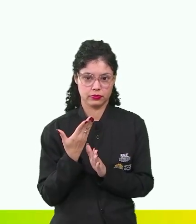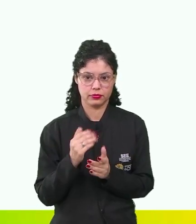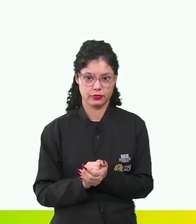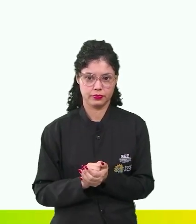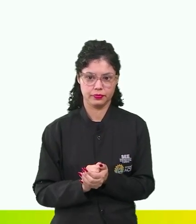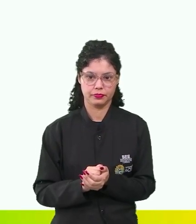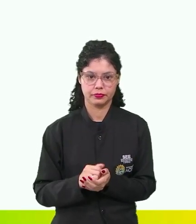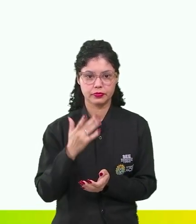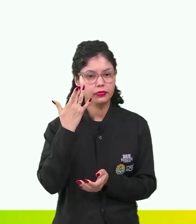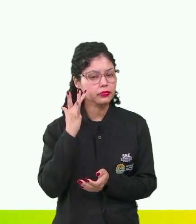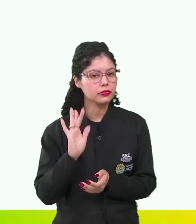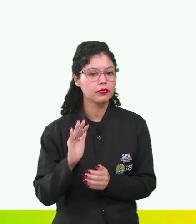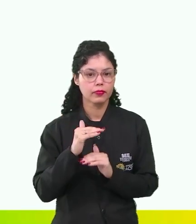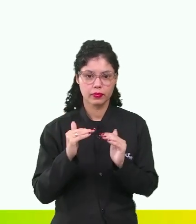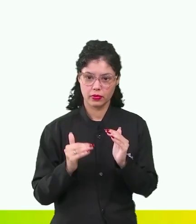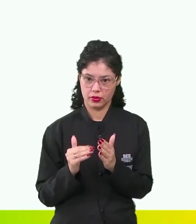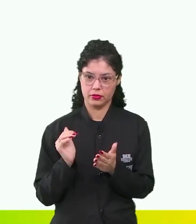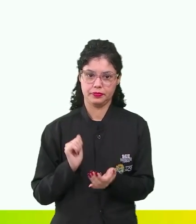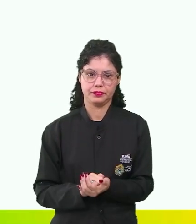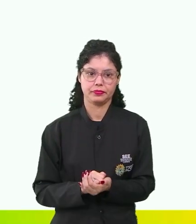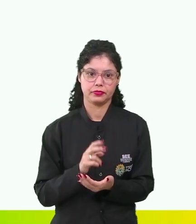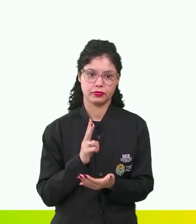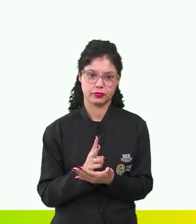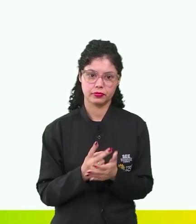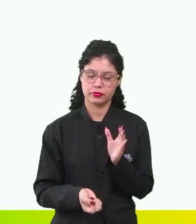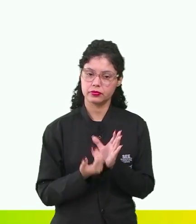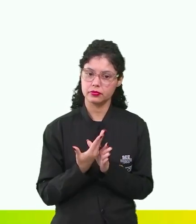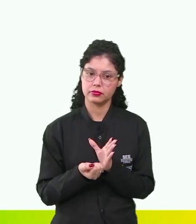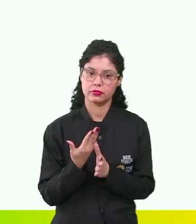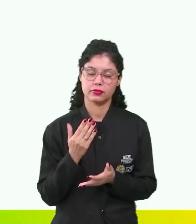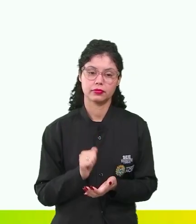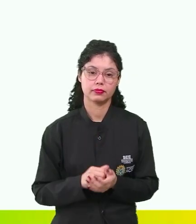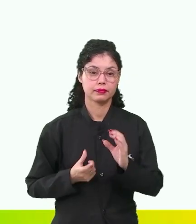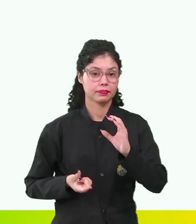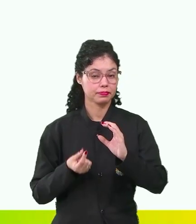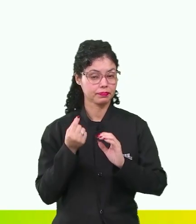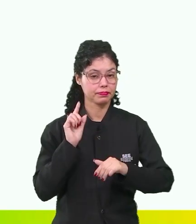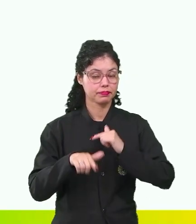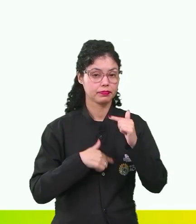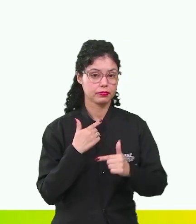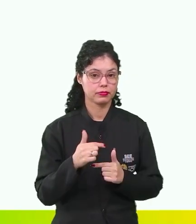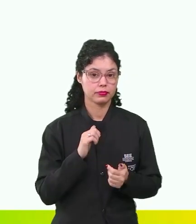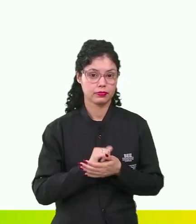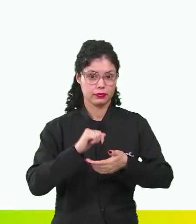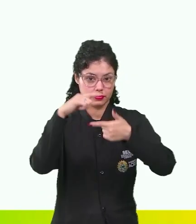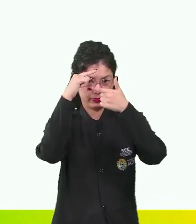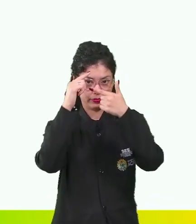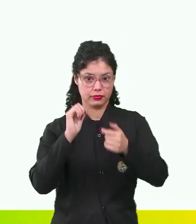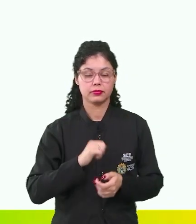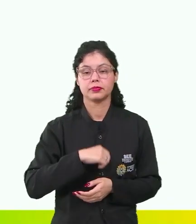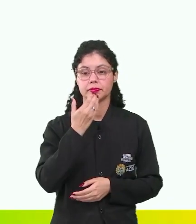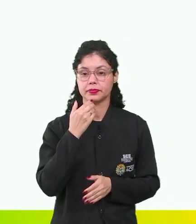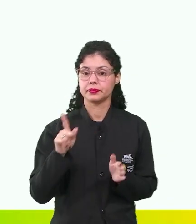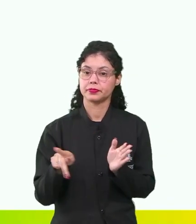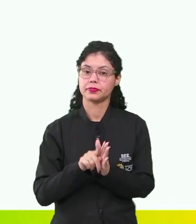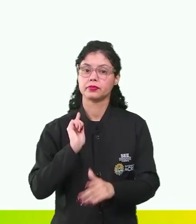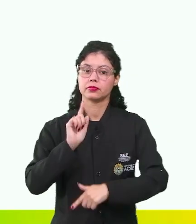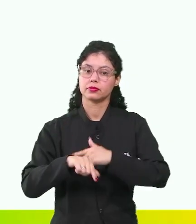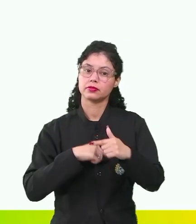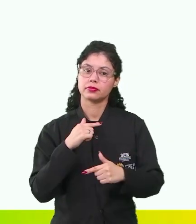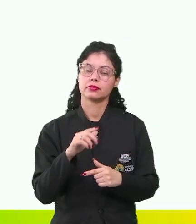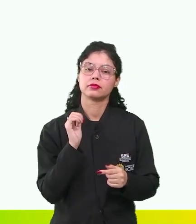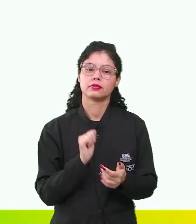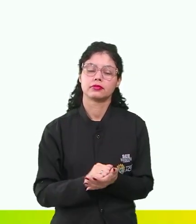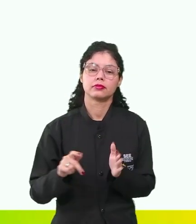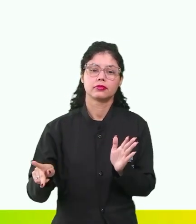não sabe fazer totalmente o mesmo produto. No capitalismo, o trabalhador se aliena do fruto do